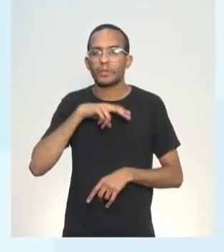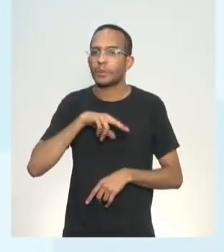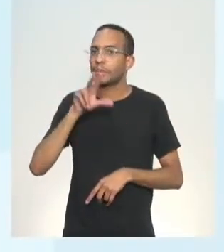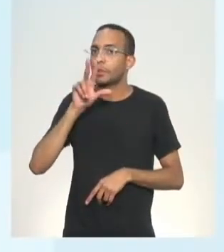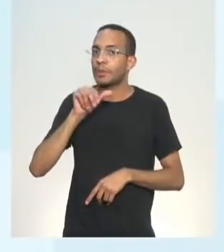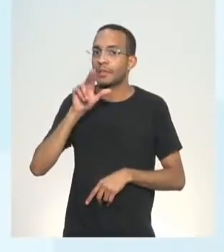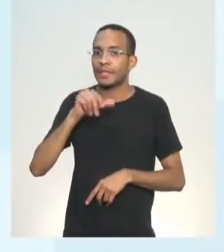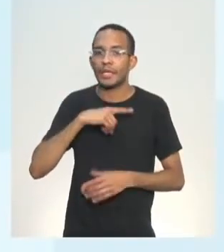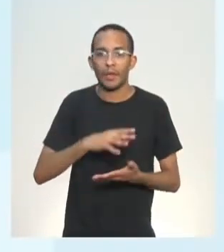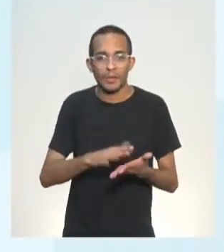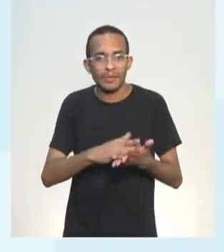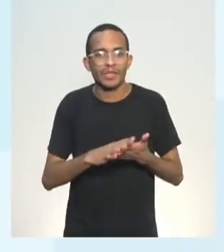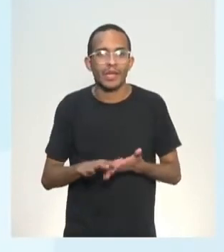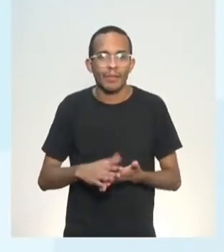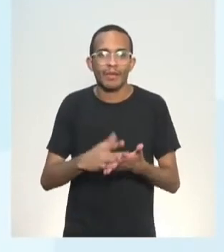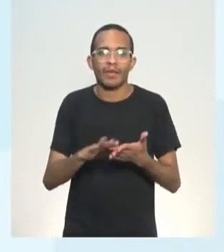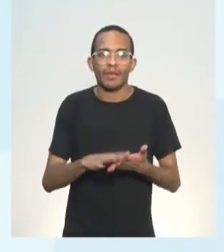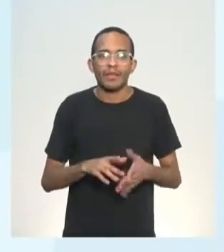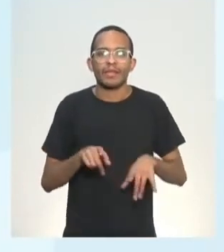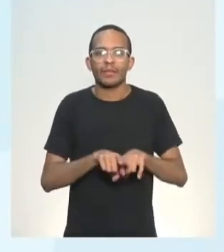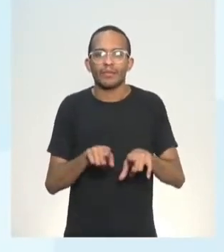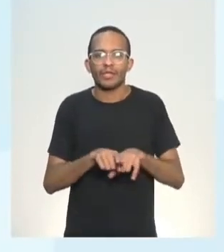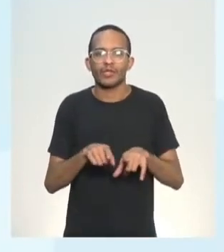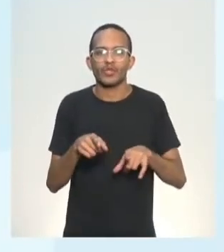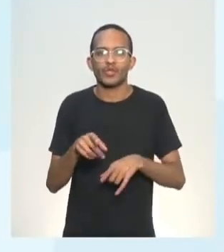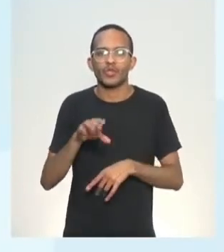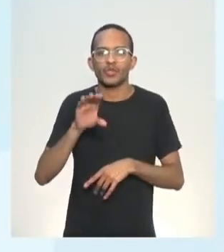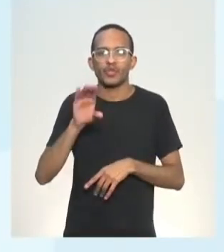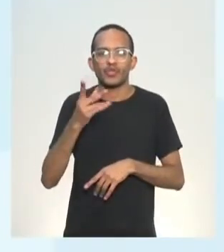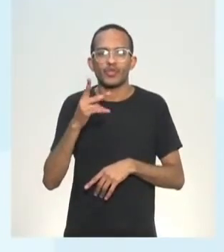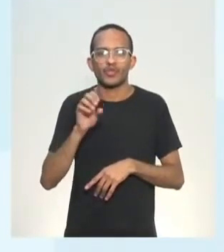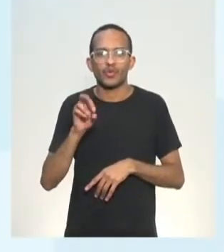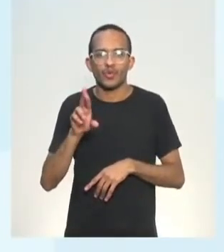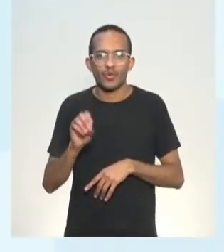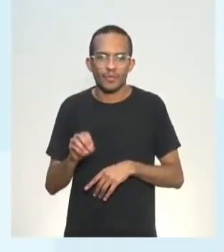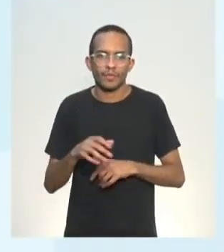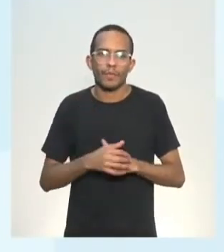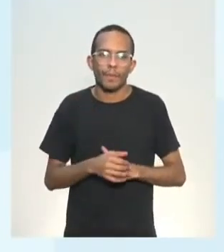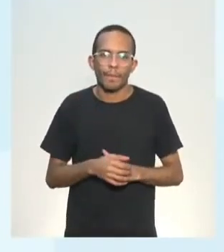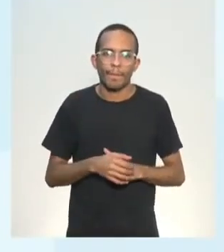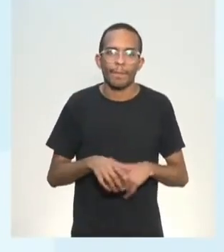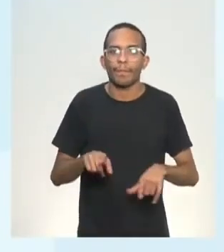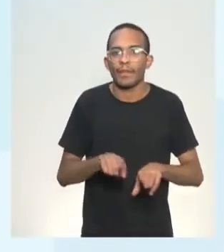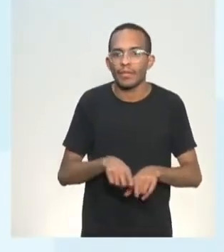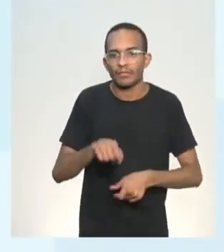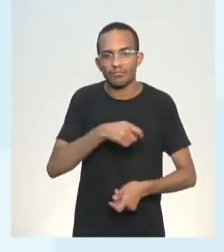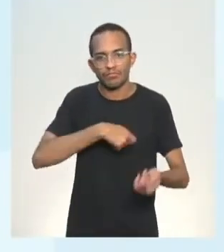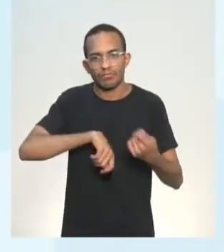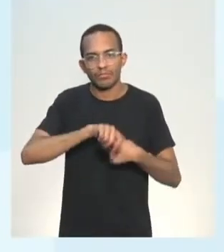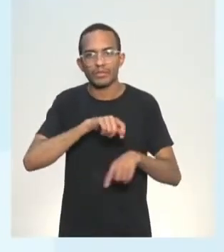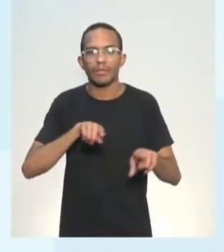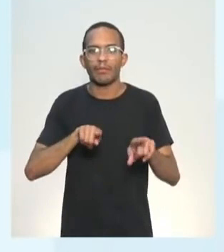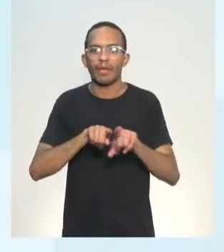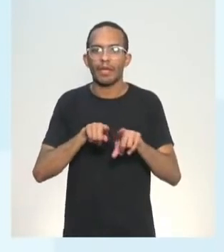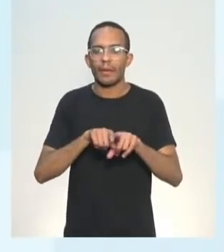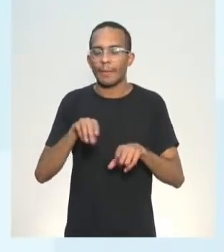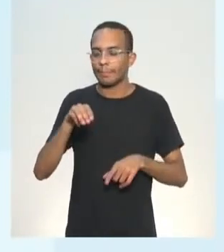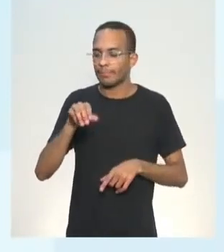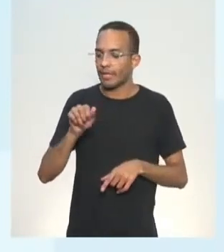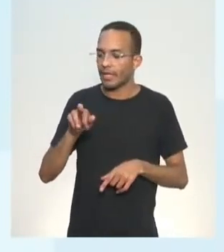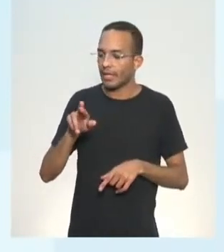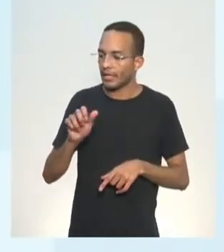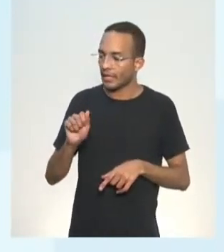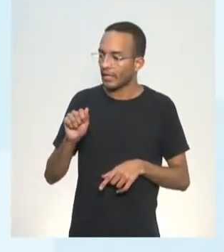teríamos o samba e o choro, né, tão maravilhoso, tão bonito, tá? As congadas e os maracatus também, né, a gente vê nas